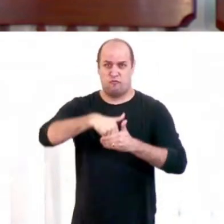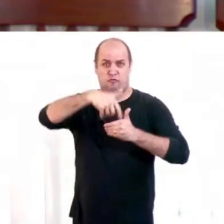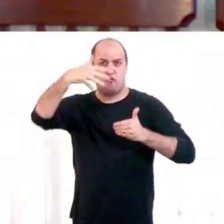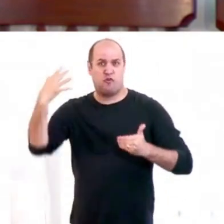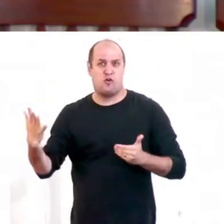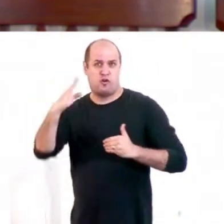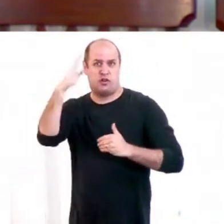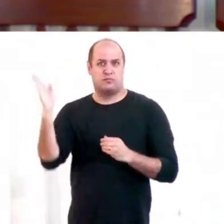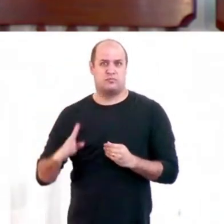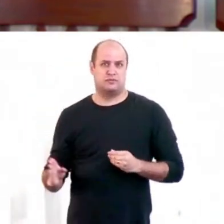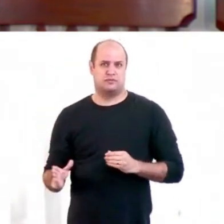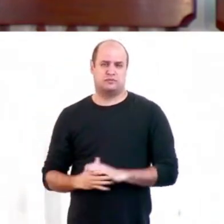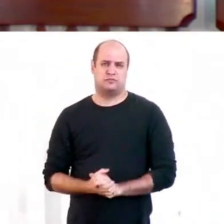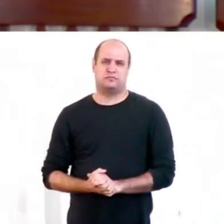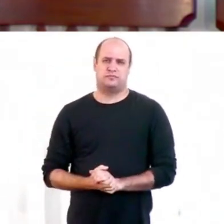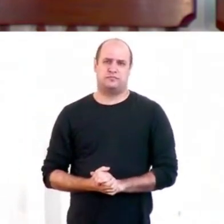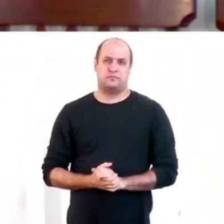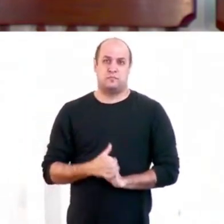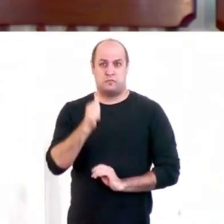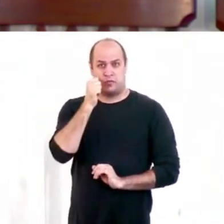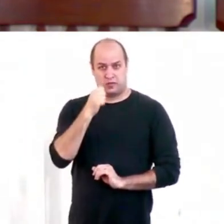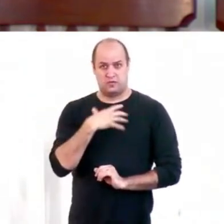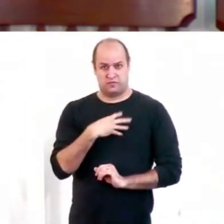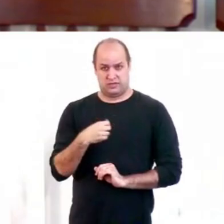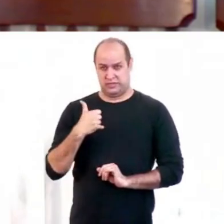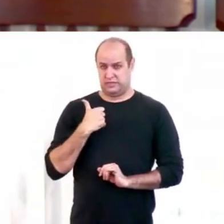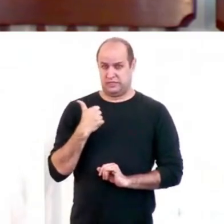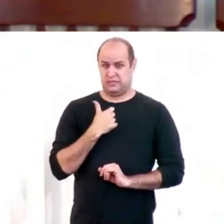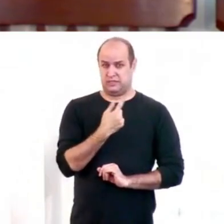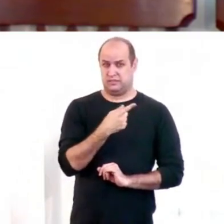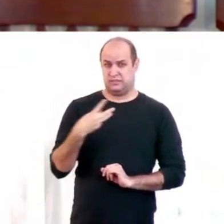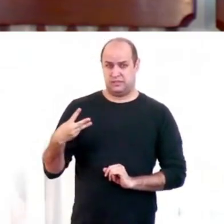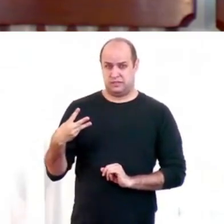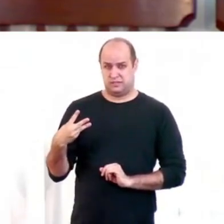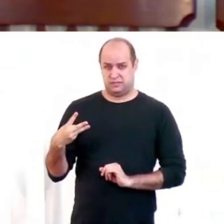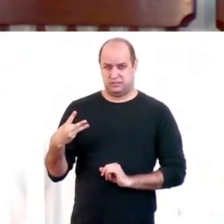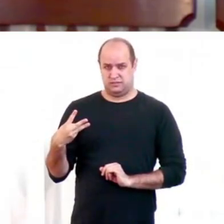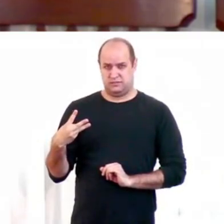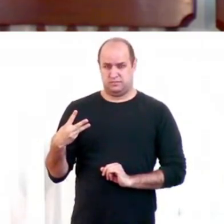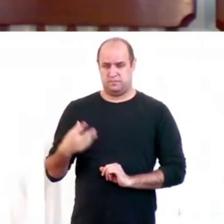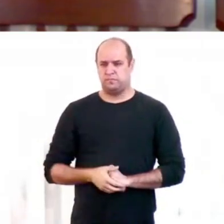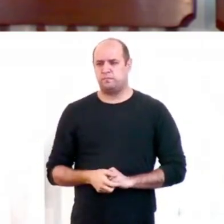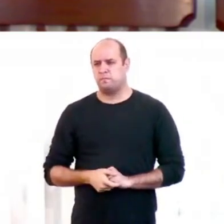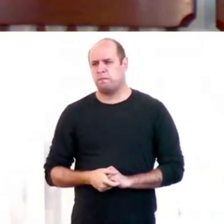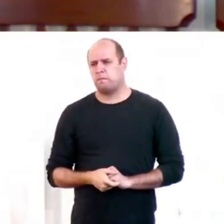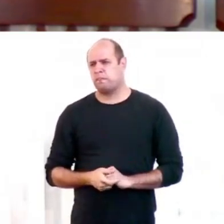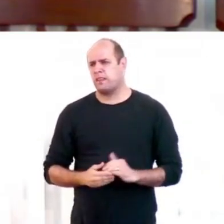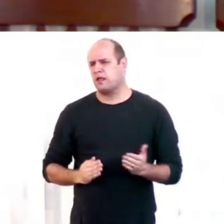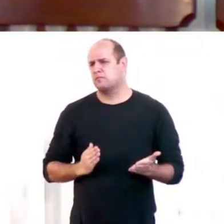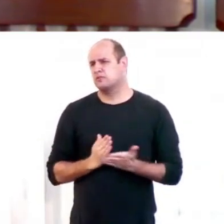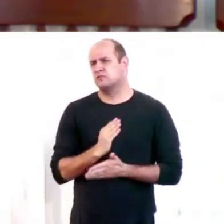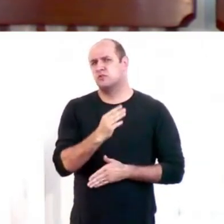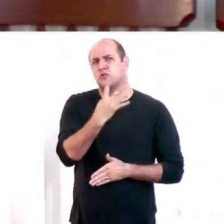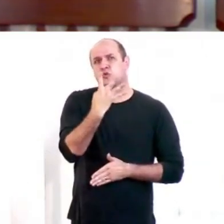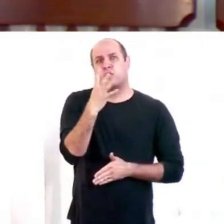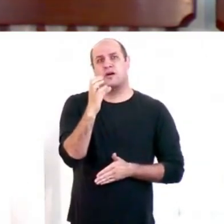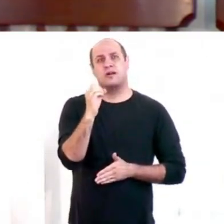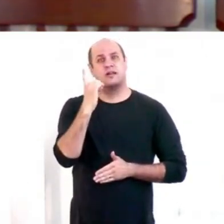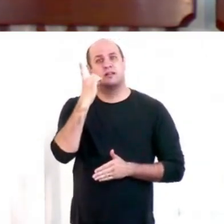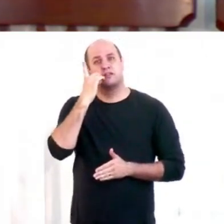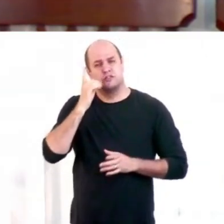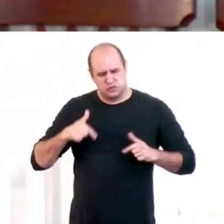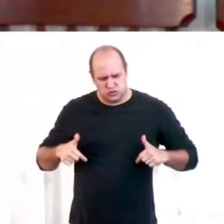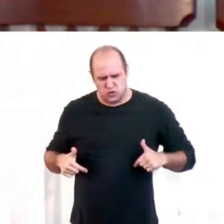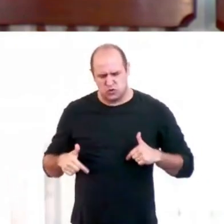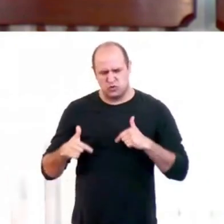A filha desse casal, com 13 anos, passou mais de 40 dias lutando no hospital